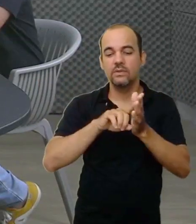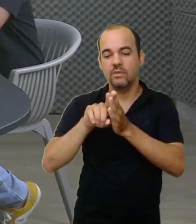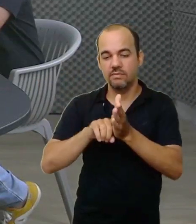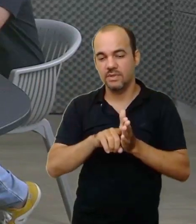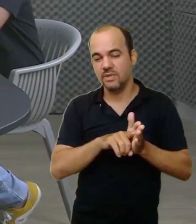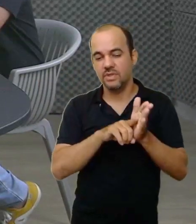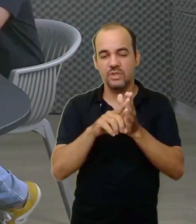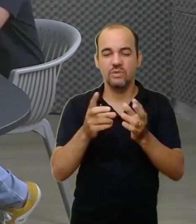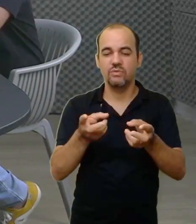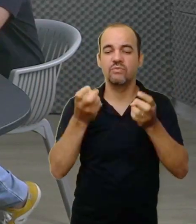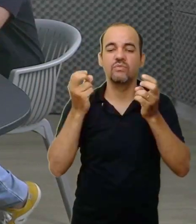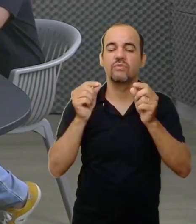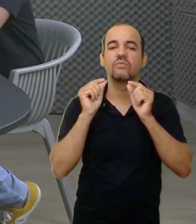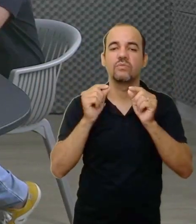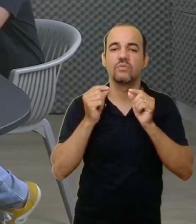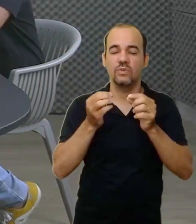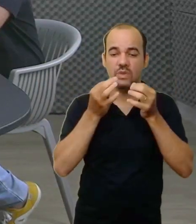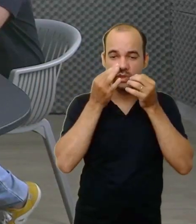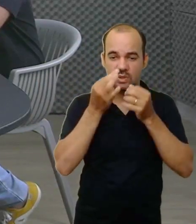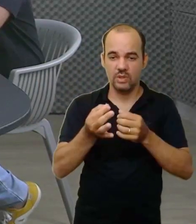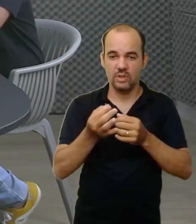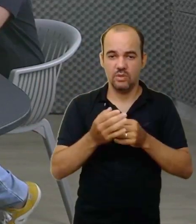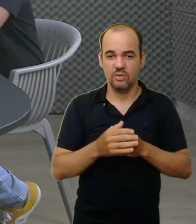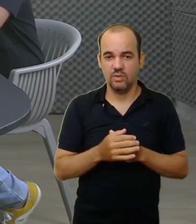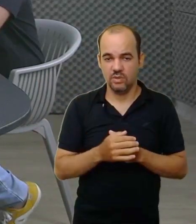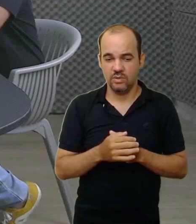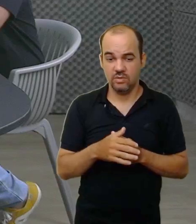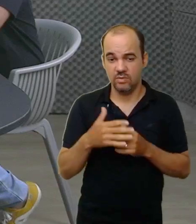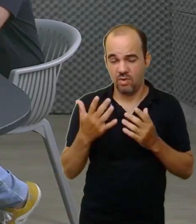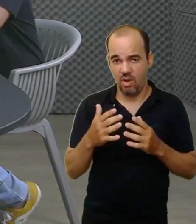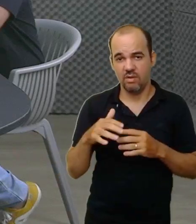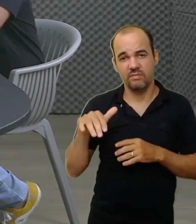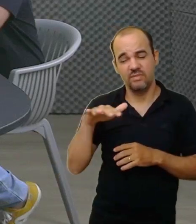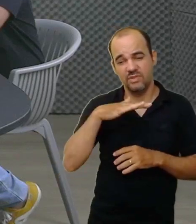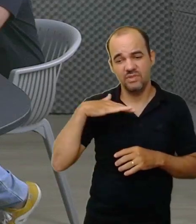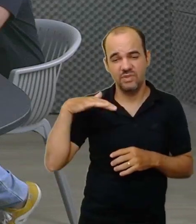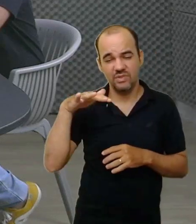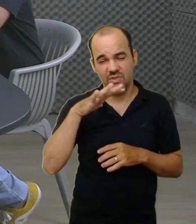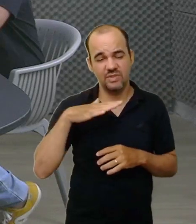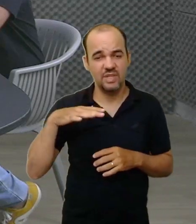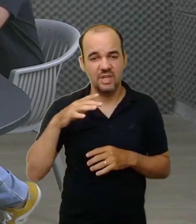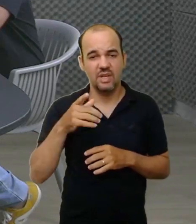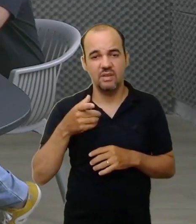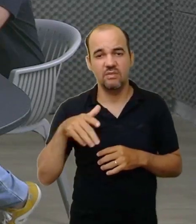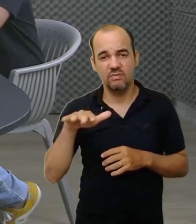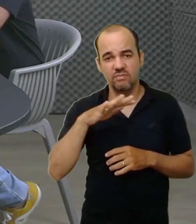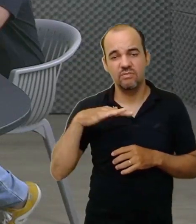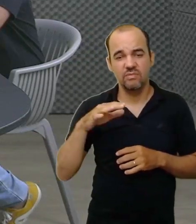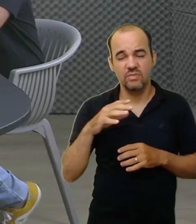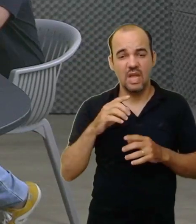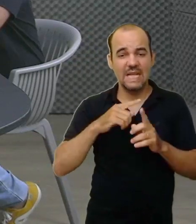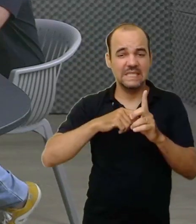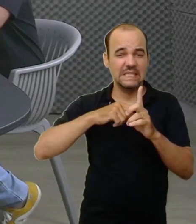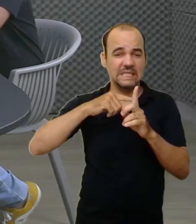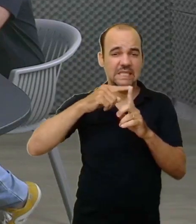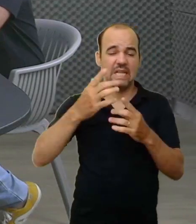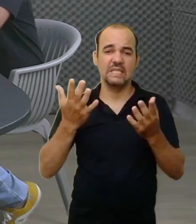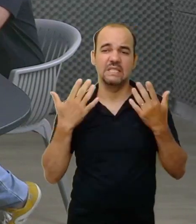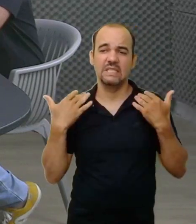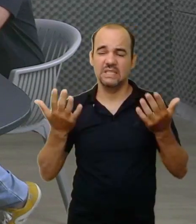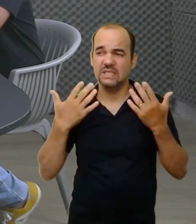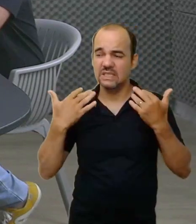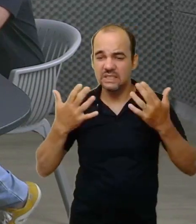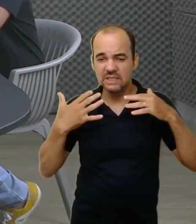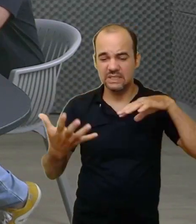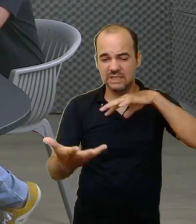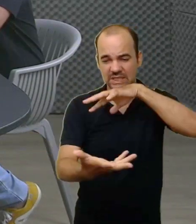nesse sentido? Eu acho que, de modo geral, assim, não só com o aquecimento global, eu acho que a gente precisa entender